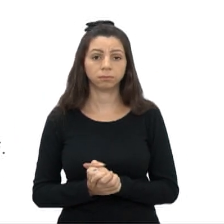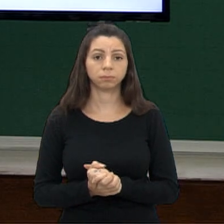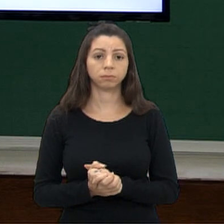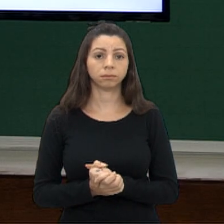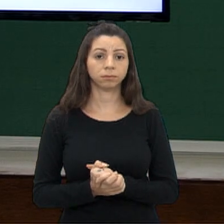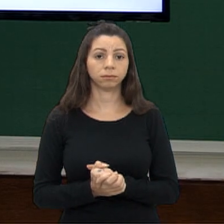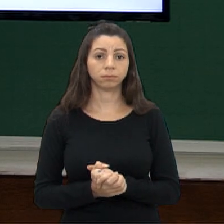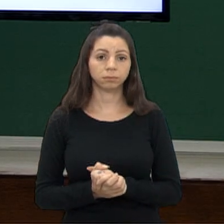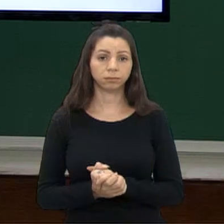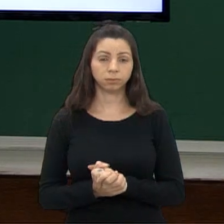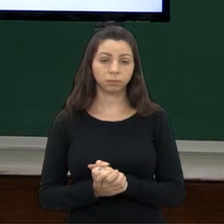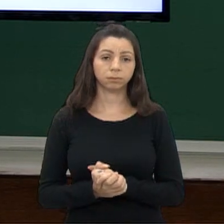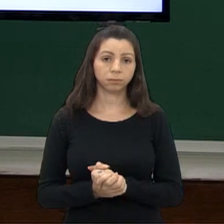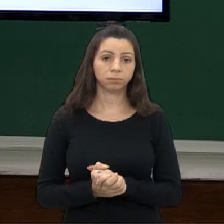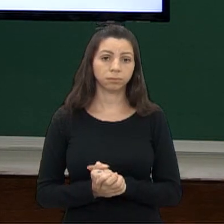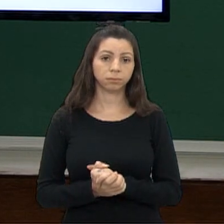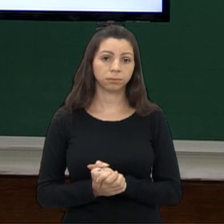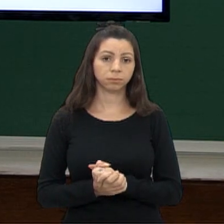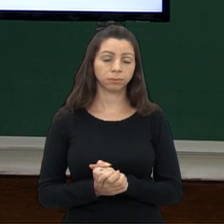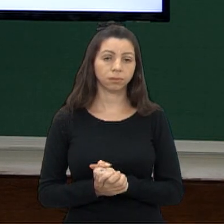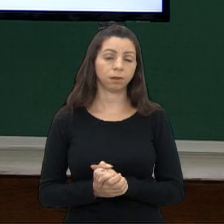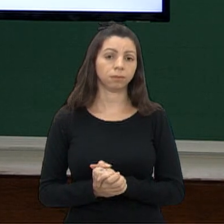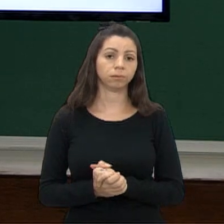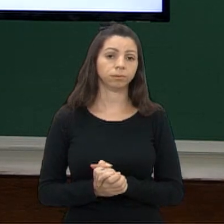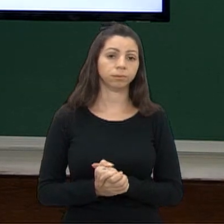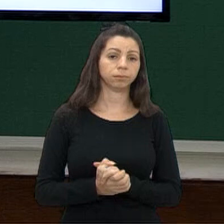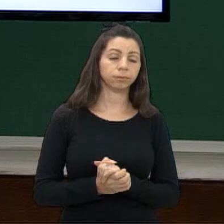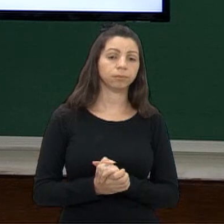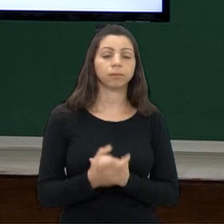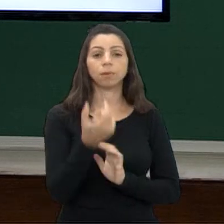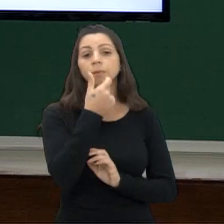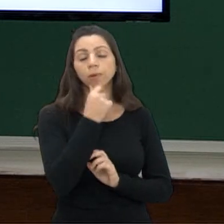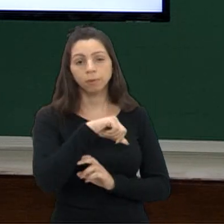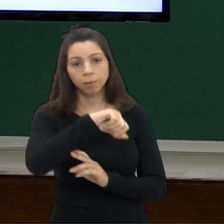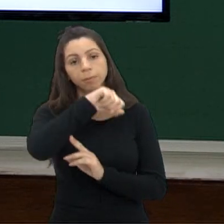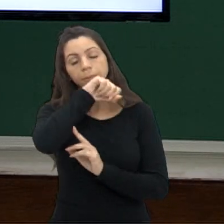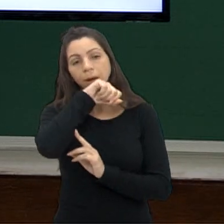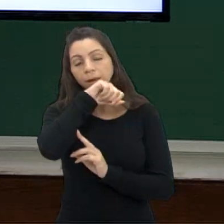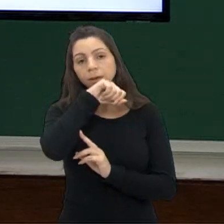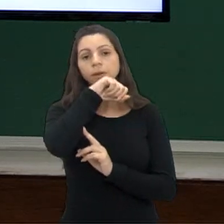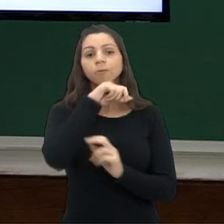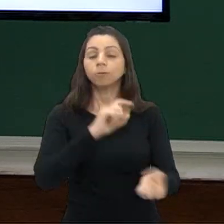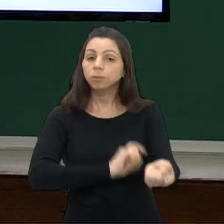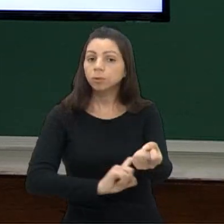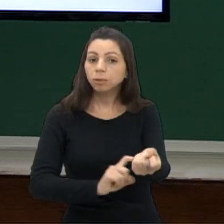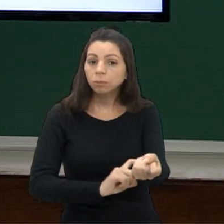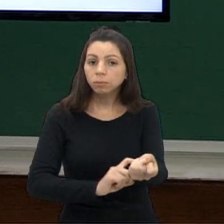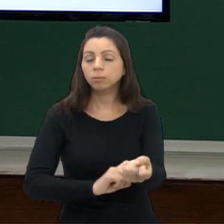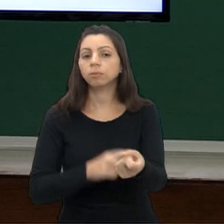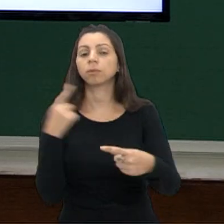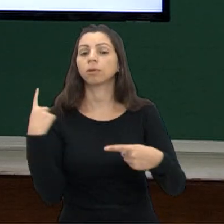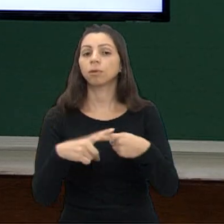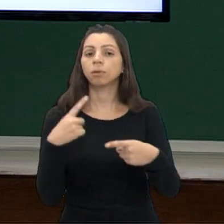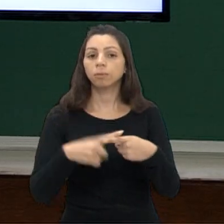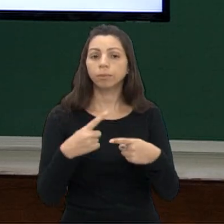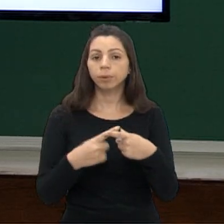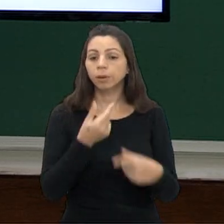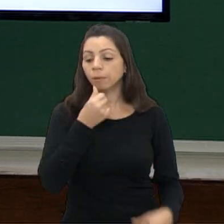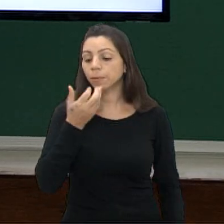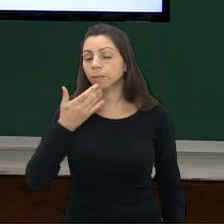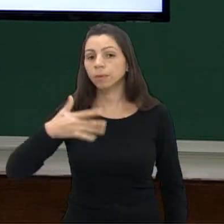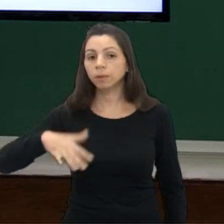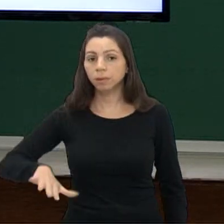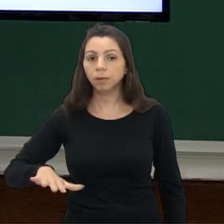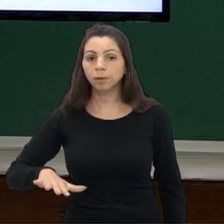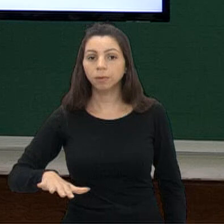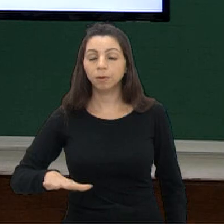Veja só, vamos fazer uma pequena pausa aqui. O pai ficou irritado porque o Tavinho, descobrimos o